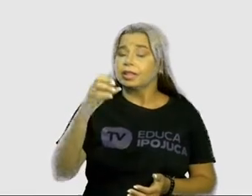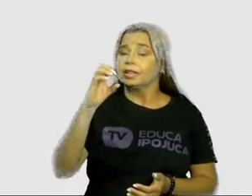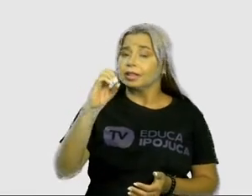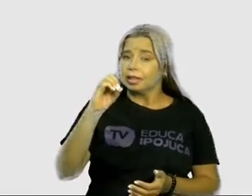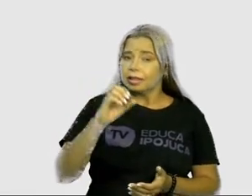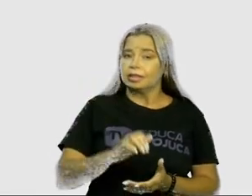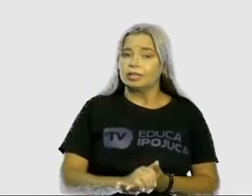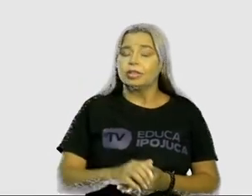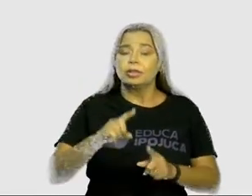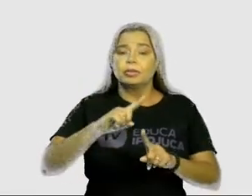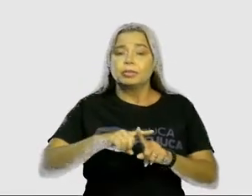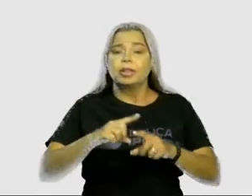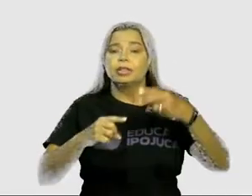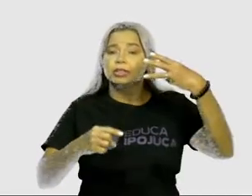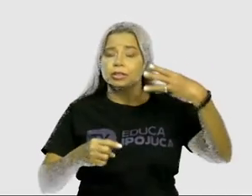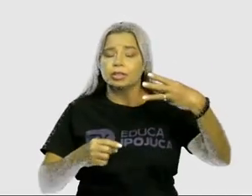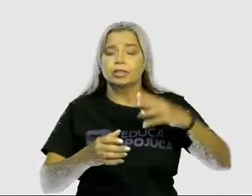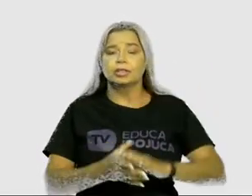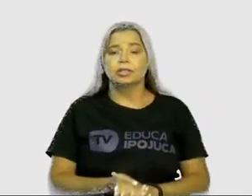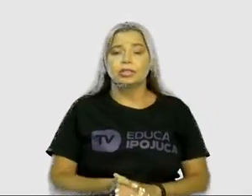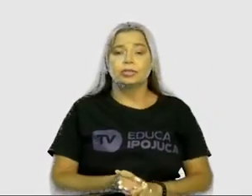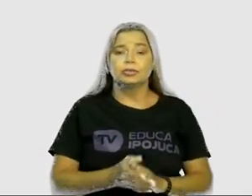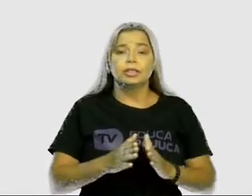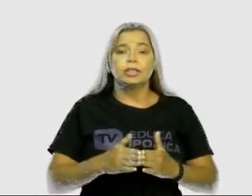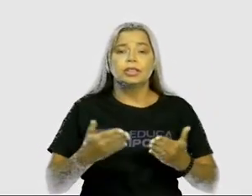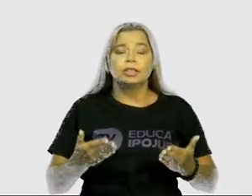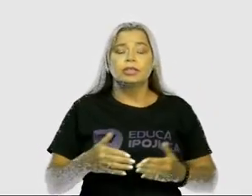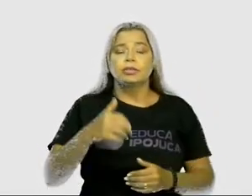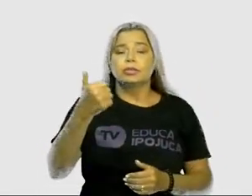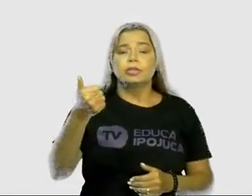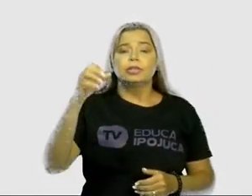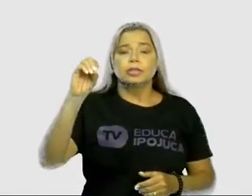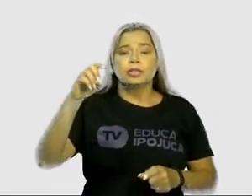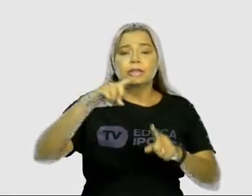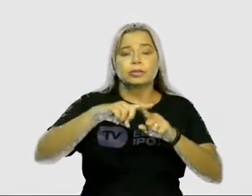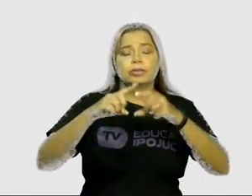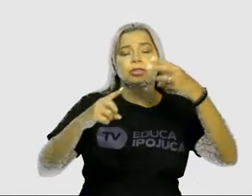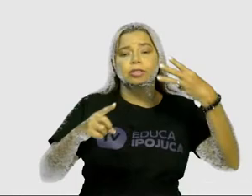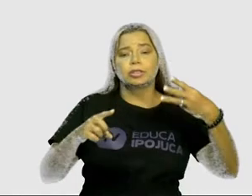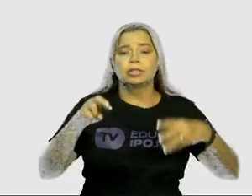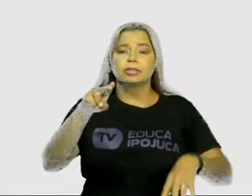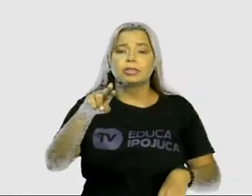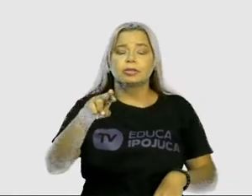3. Então, 10 mais 3 é igual a 13.